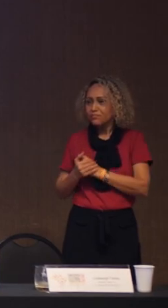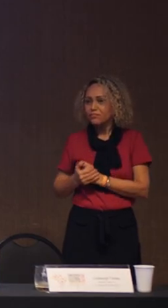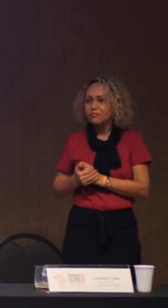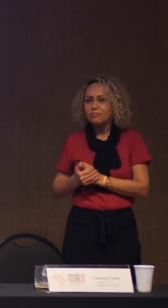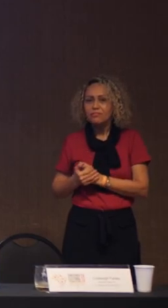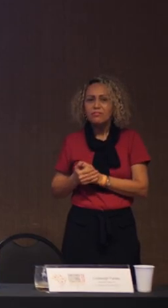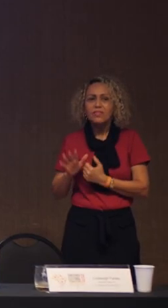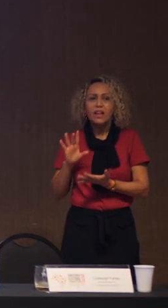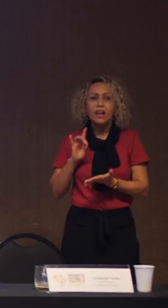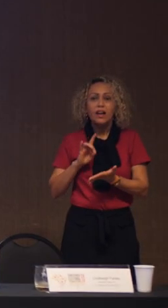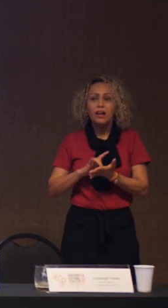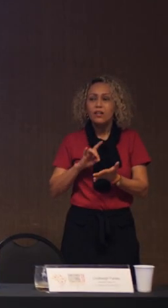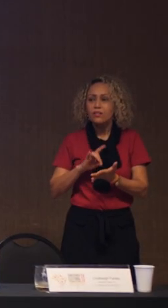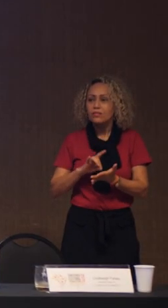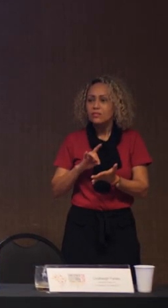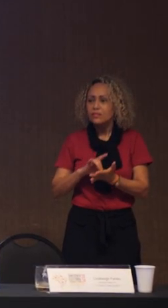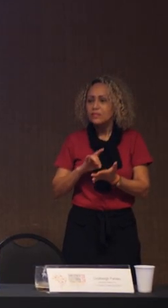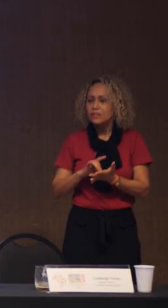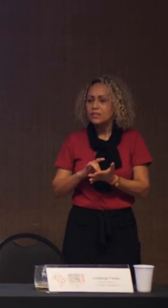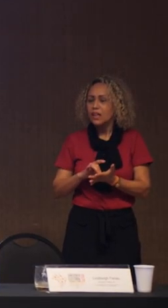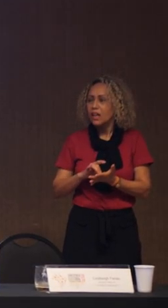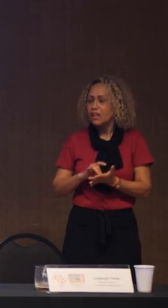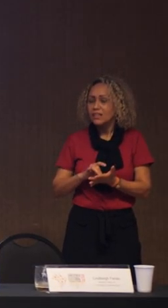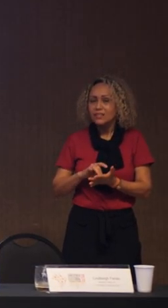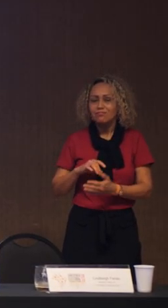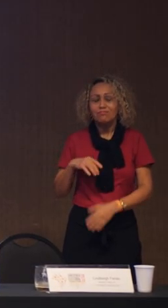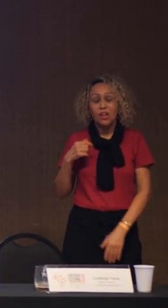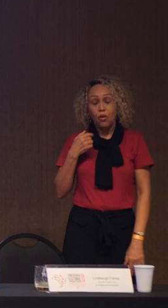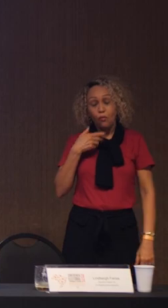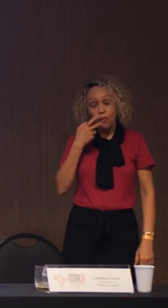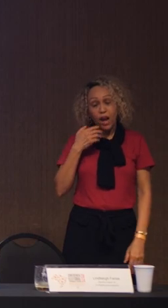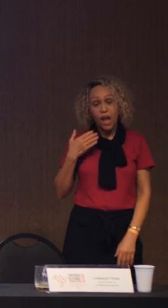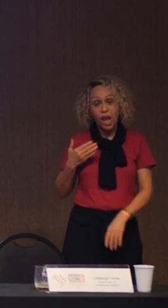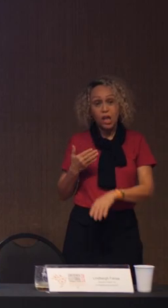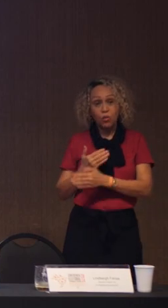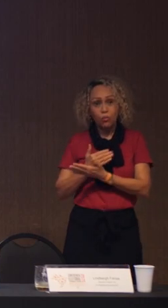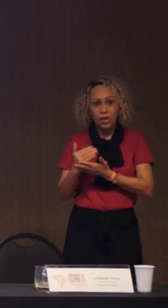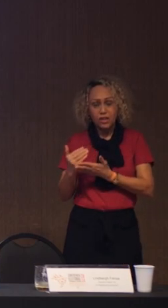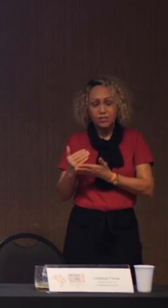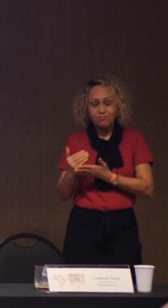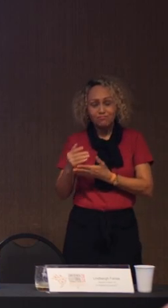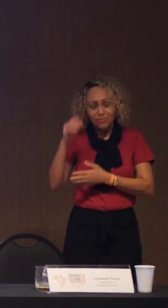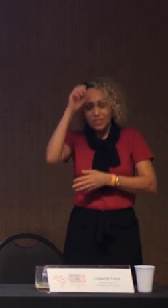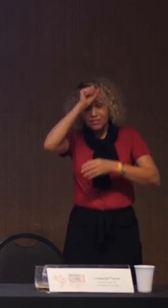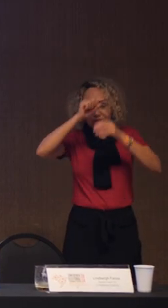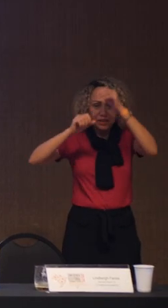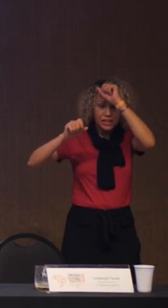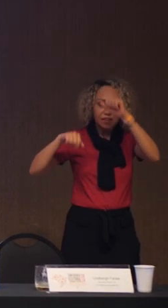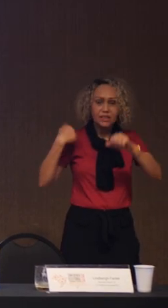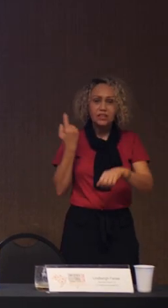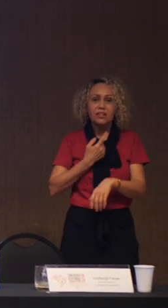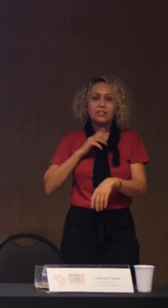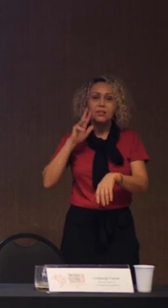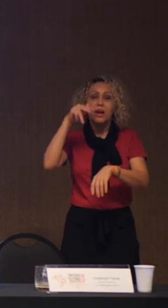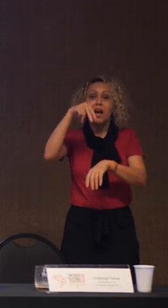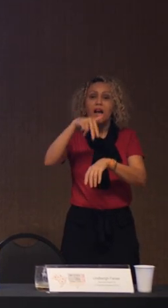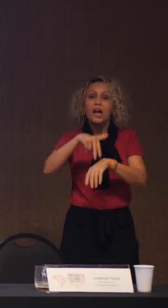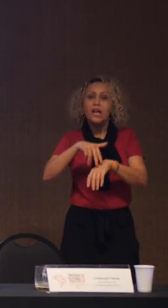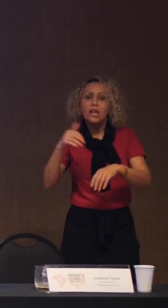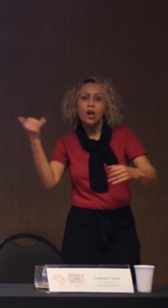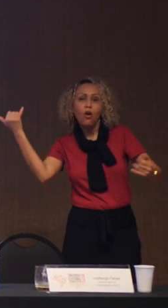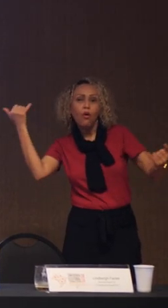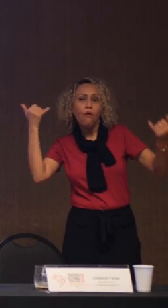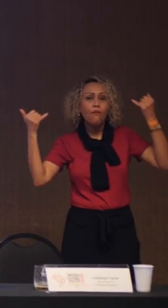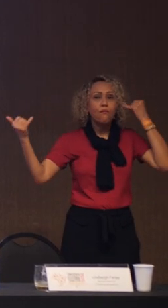Na verdade, aquilo que eu falei na nossa início de fala é um aprendizado. Nós estamos aqui, nós ouvindo